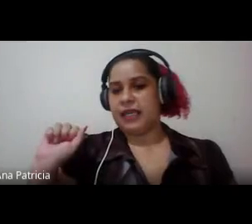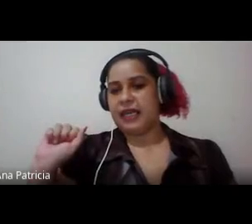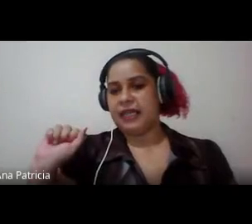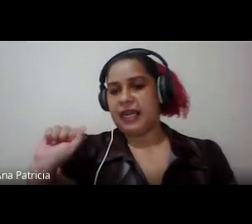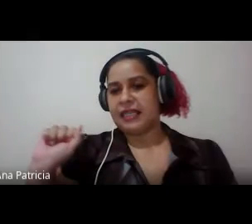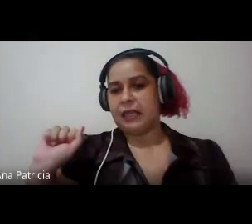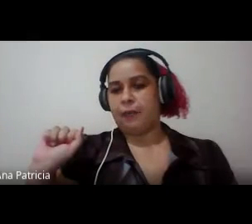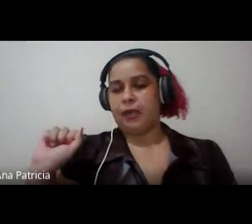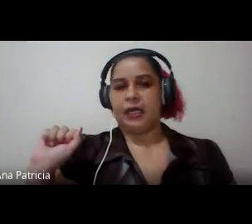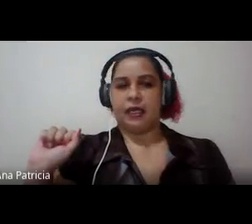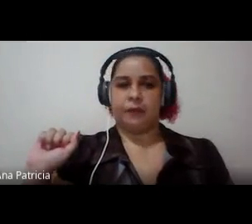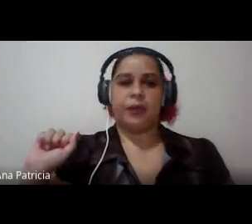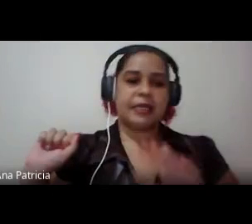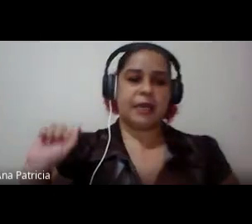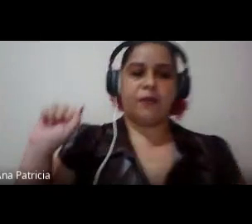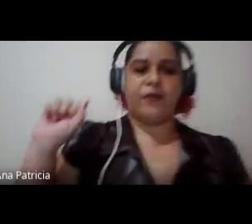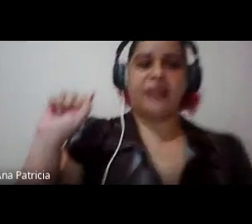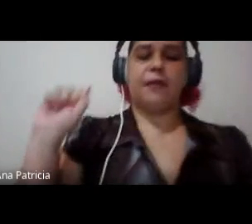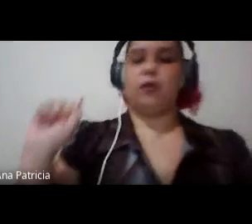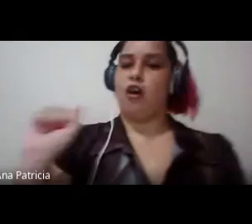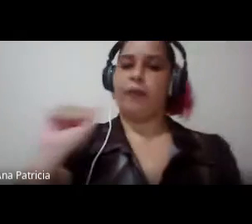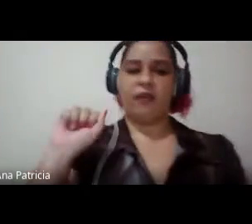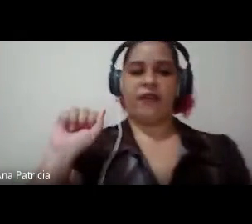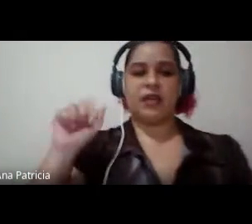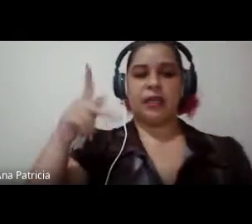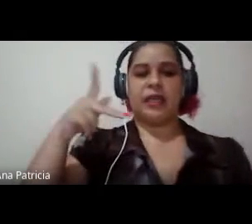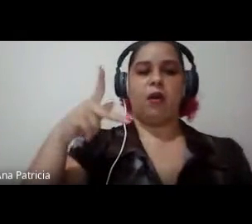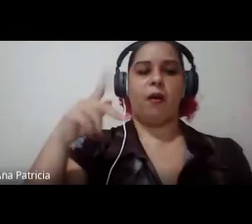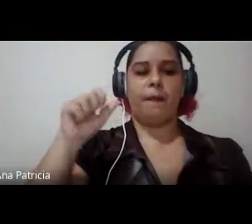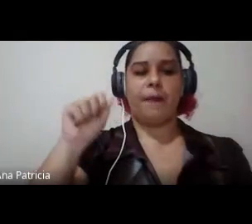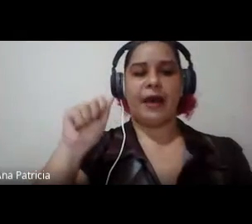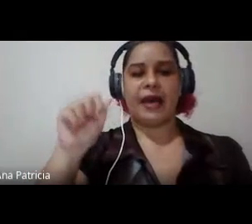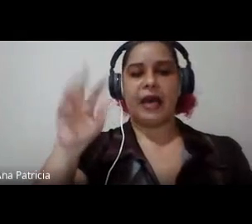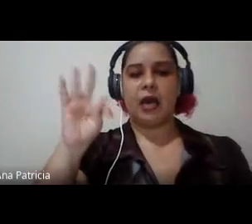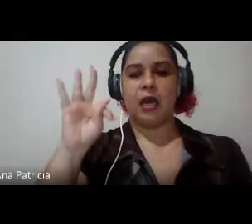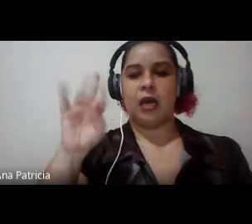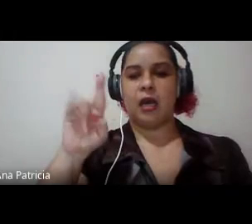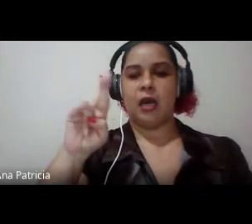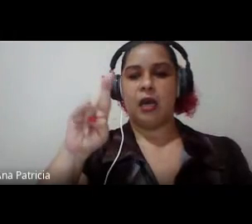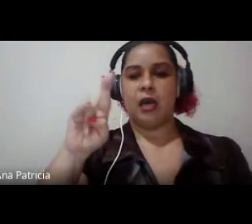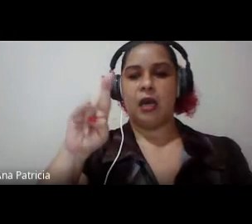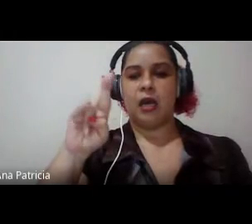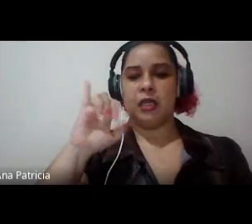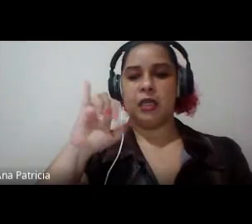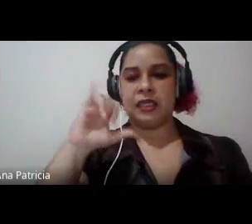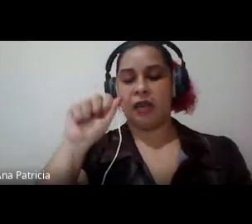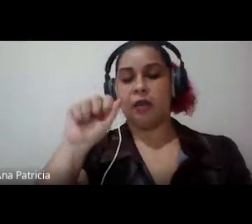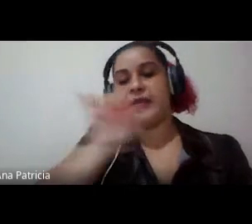A mão fica na frente, quase aqui lateralizada, Poliana. Por exemplo, eu vou fazer meu nome, eu faço aqui, ó.